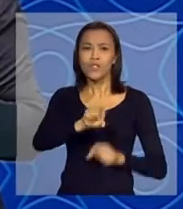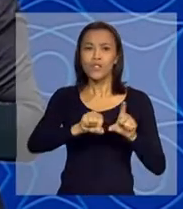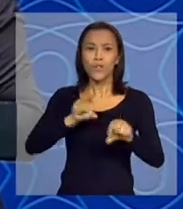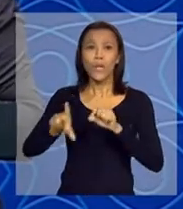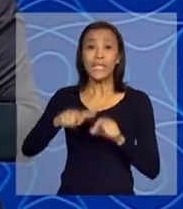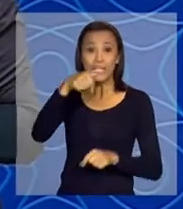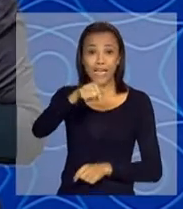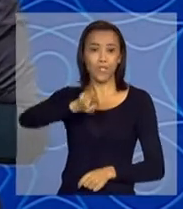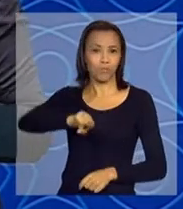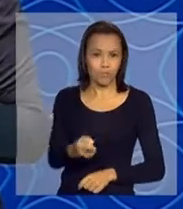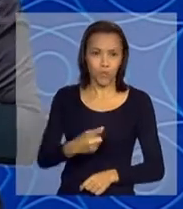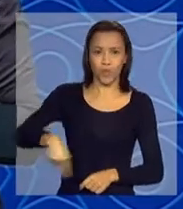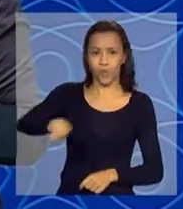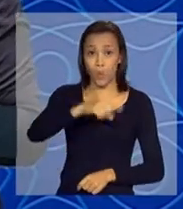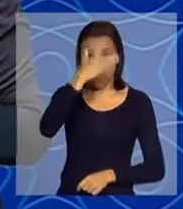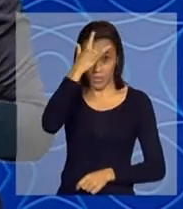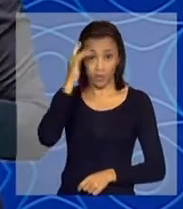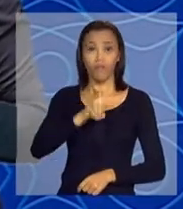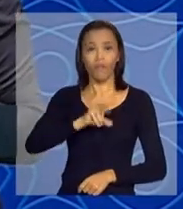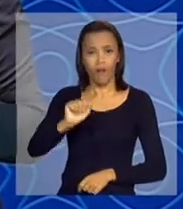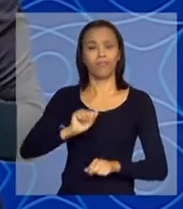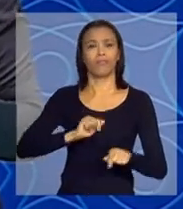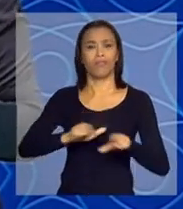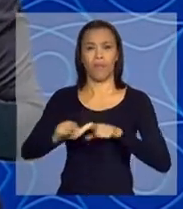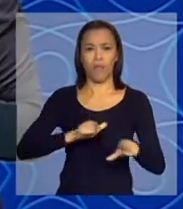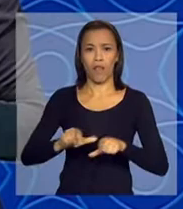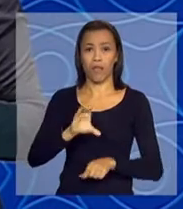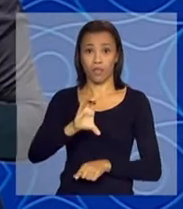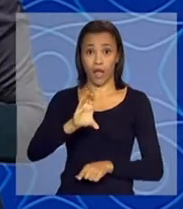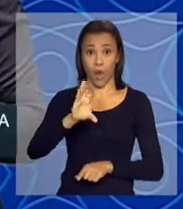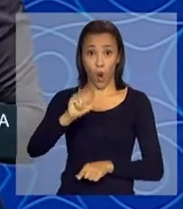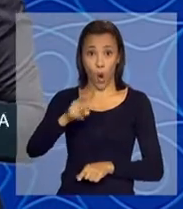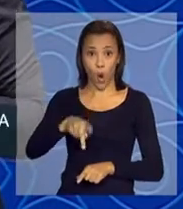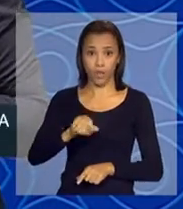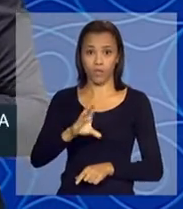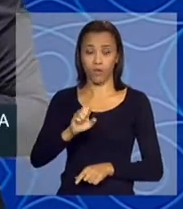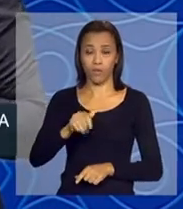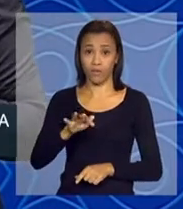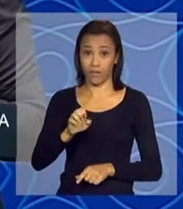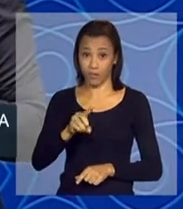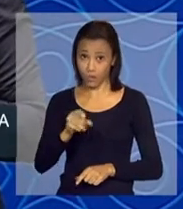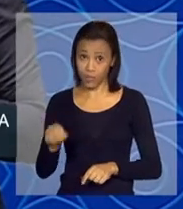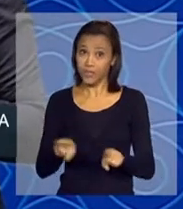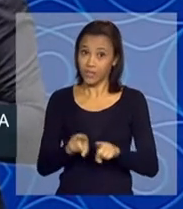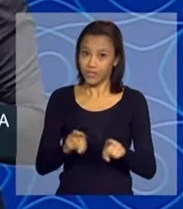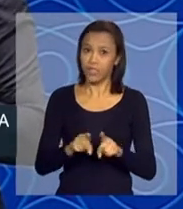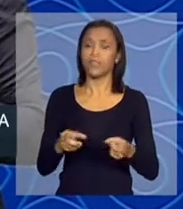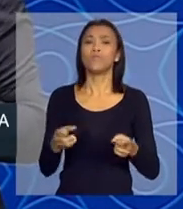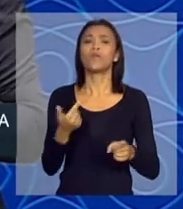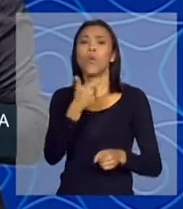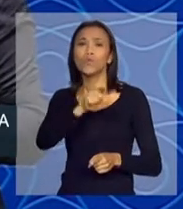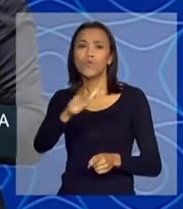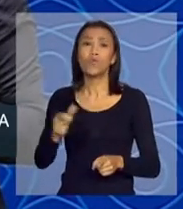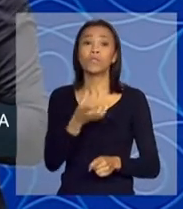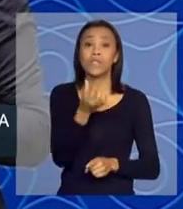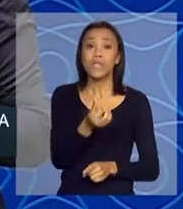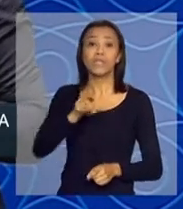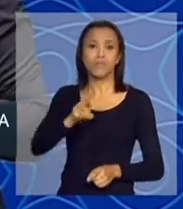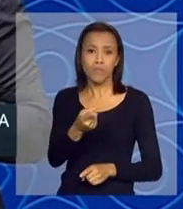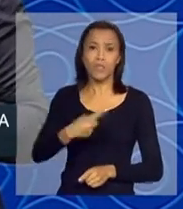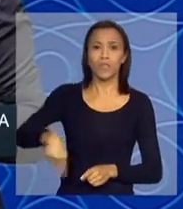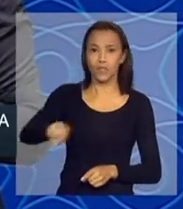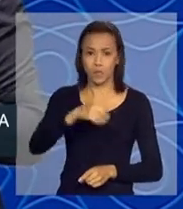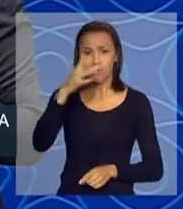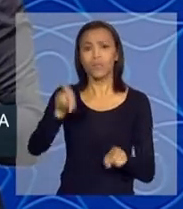7 mil candidatos que vão atuar na Copa das Confederações de forma coordenada com os outros 6 mil